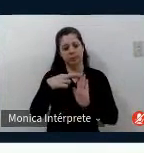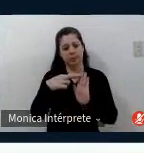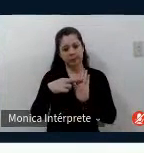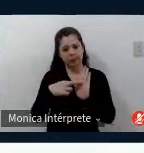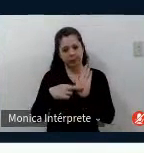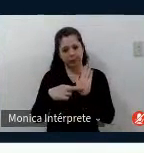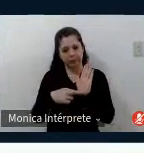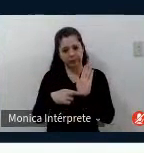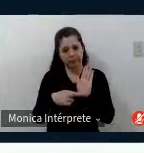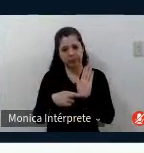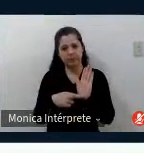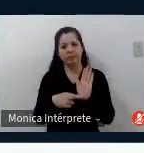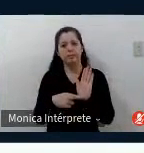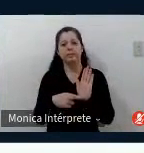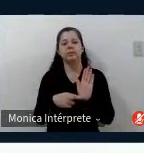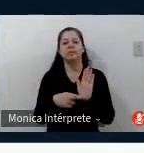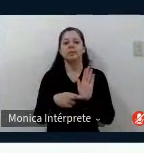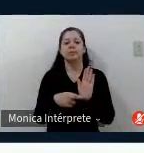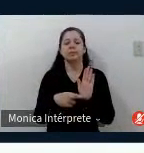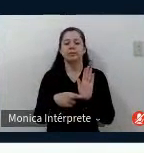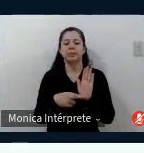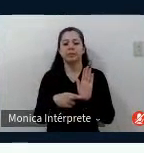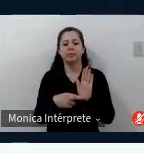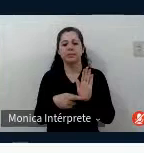para o funcionamento